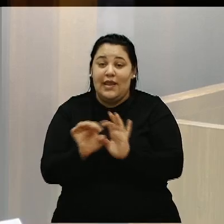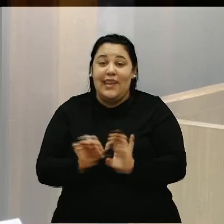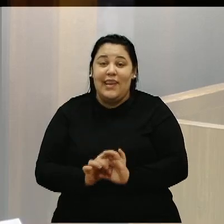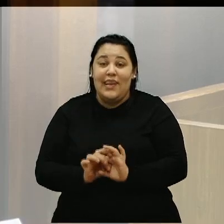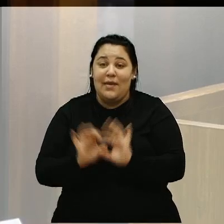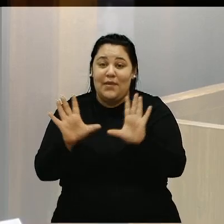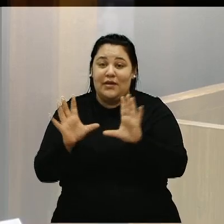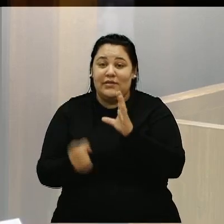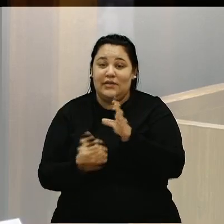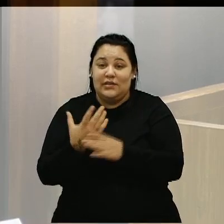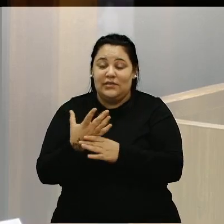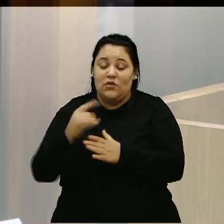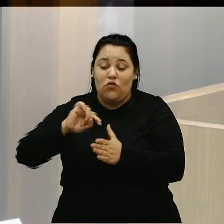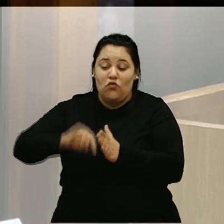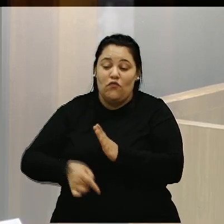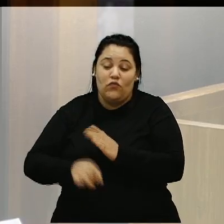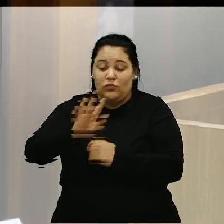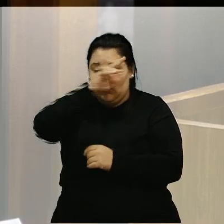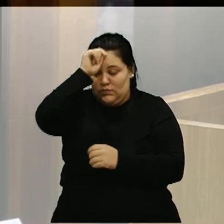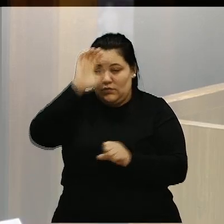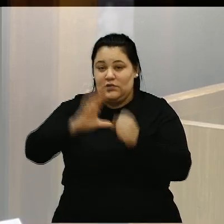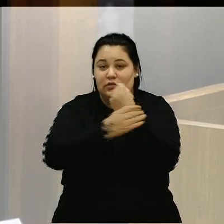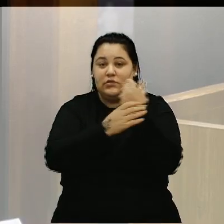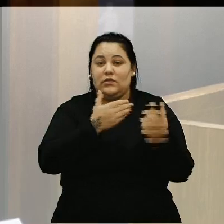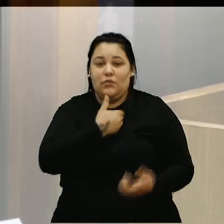a criação do Fundo Municipal de Segurança Pública.